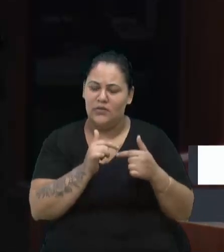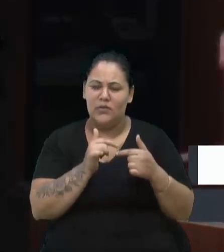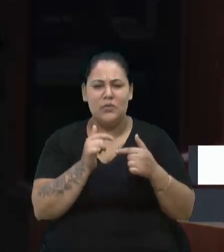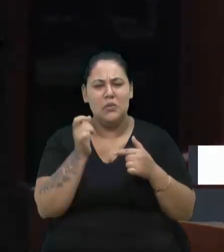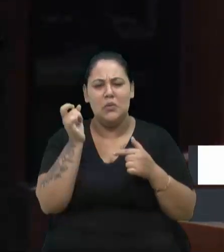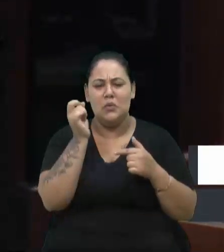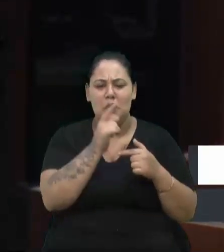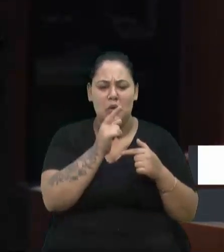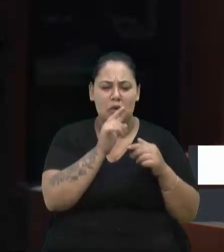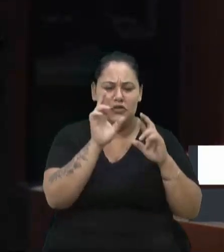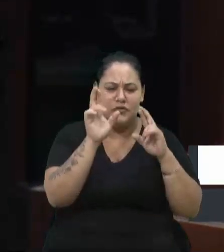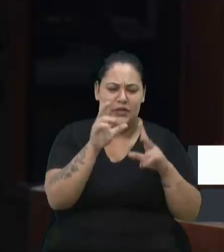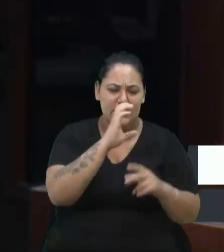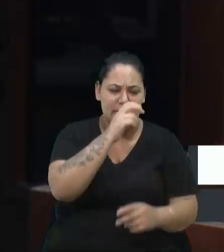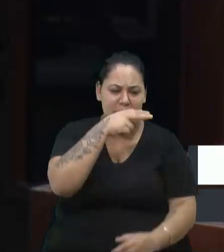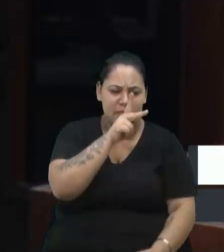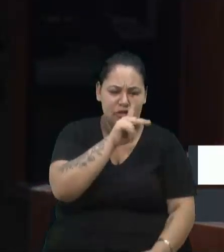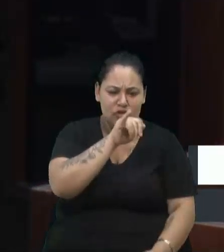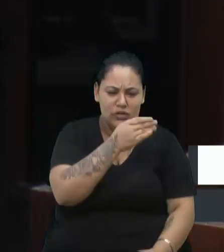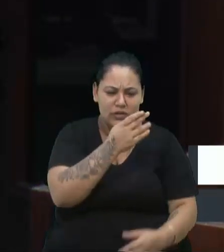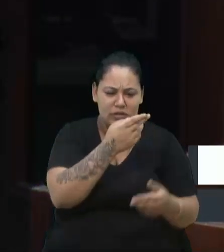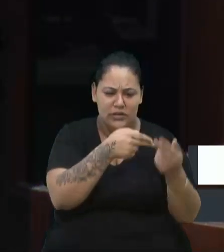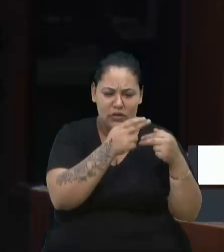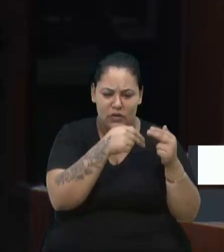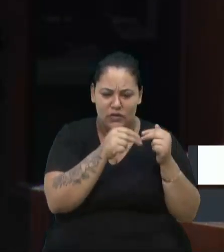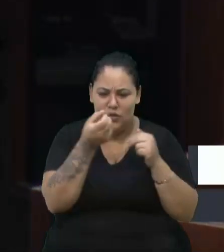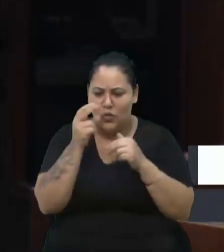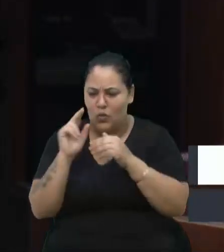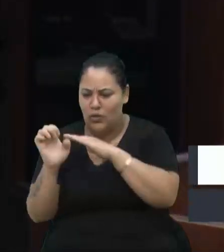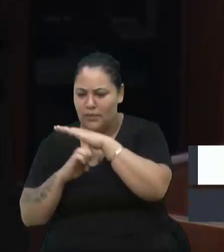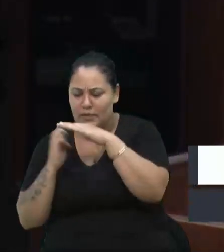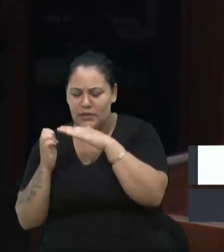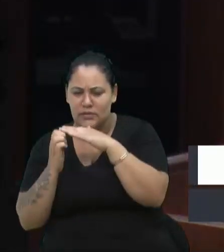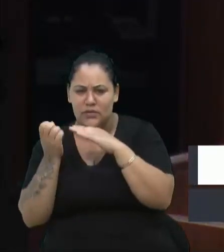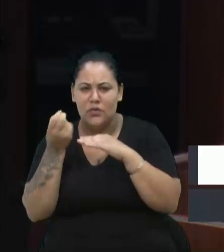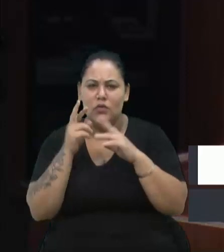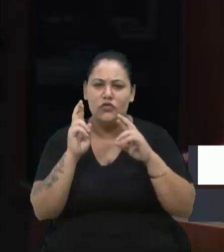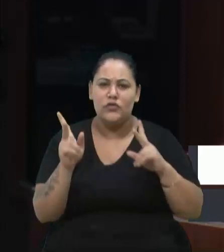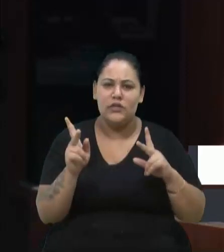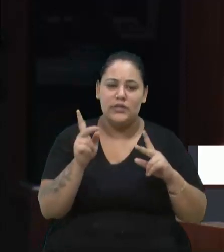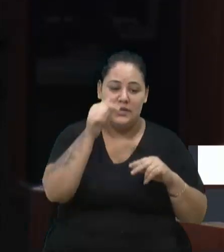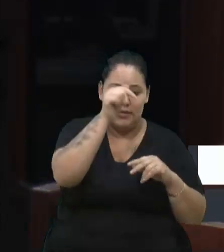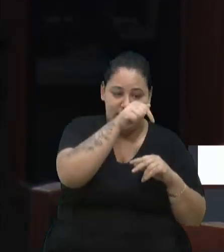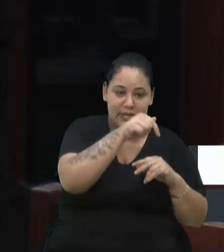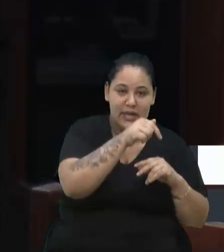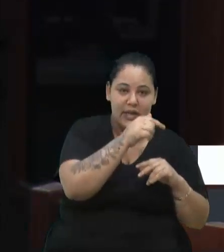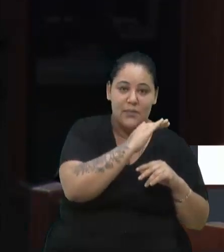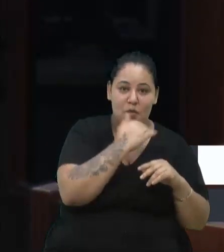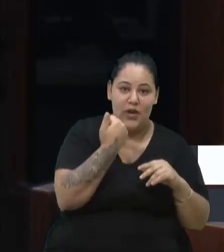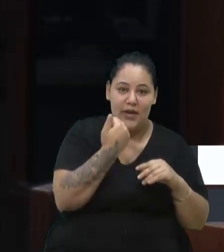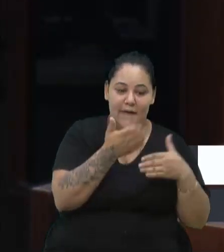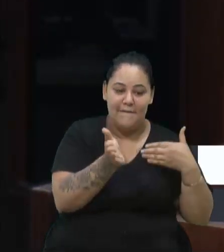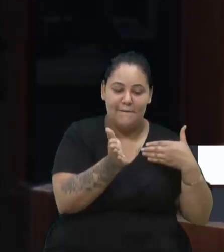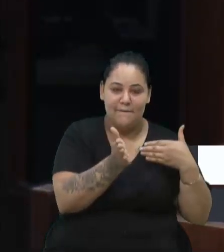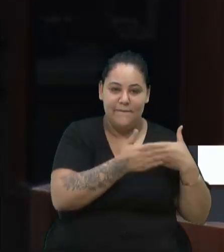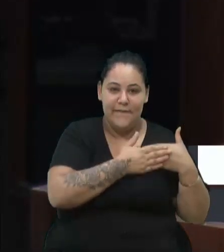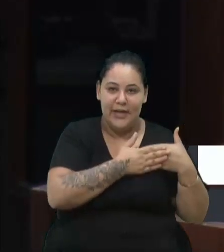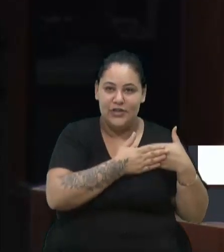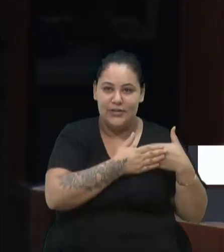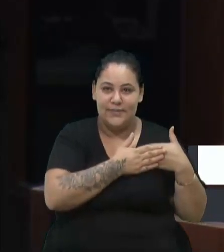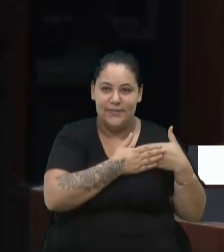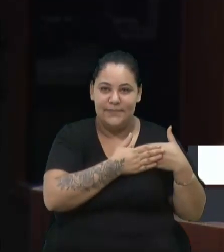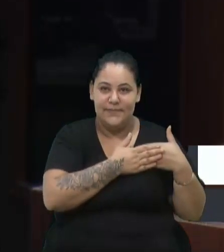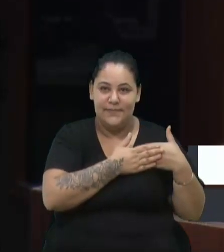negócio e CNPJ empresa? CNPJ negócio, quando ele morrer, fecha o